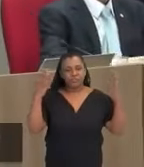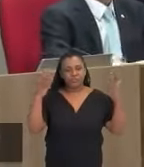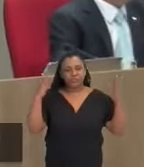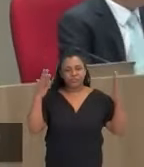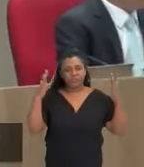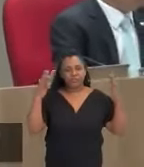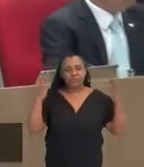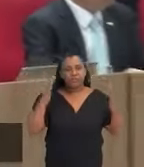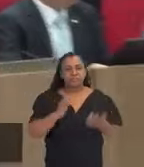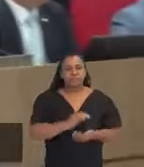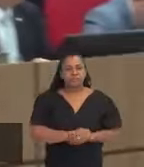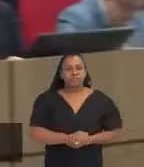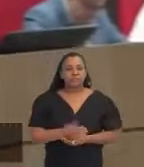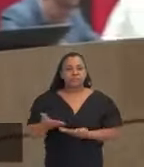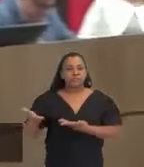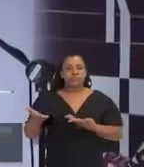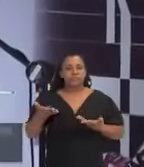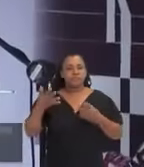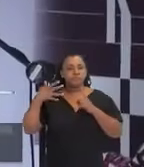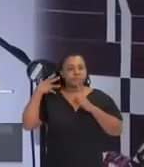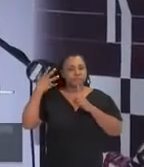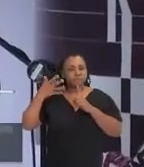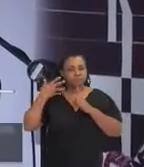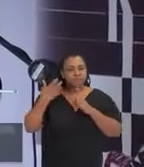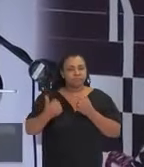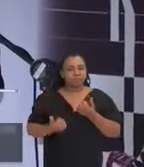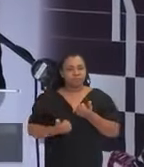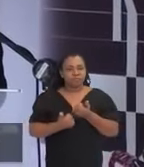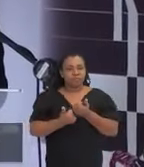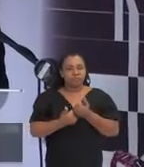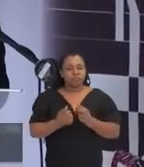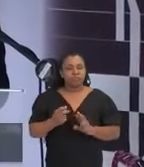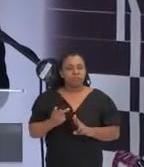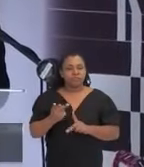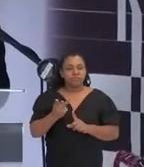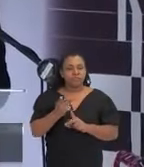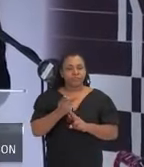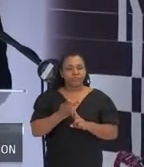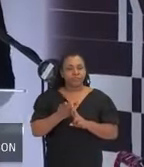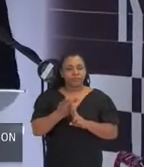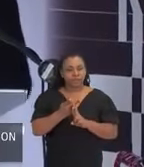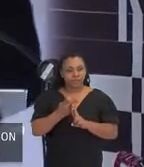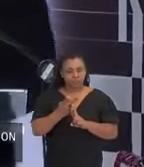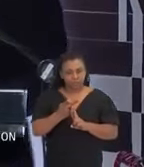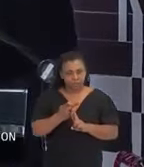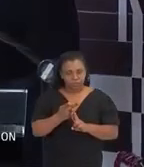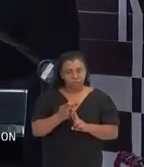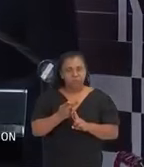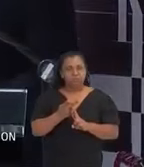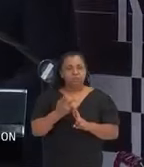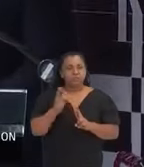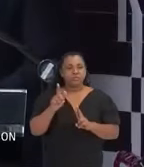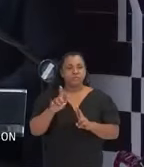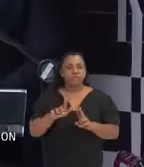Para uso da palavra, o subprocurador-geral do trabalho, Francisco Gerson Marques de Lima.